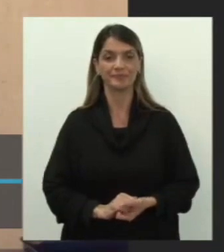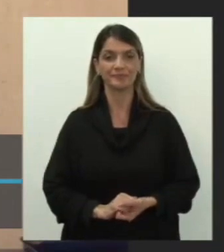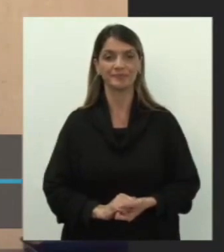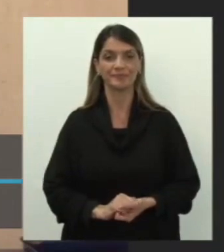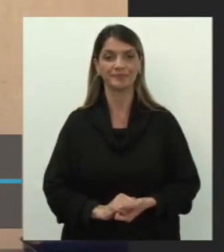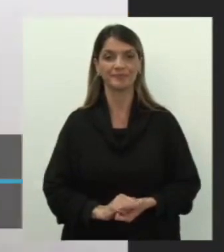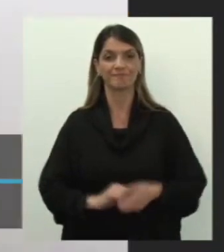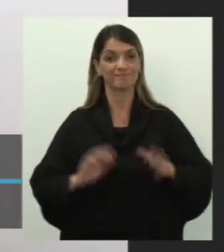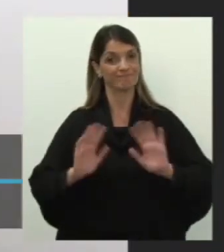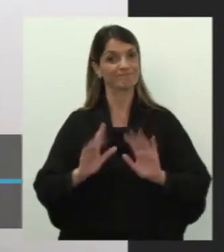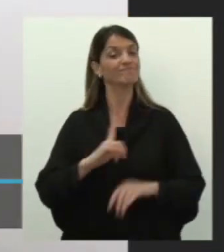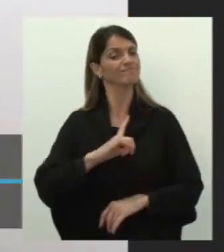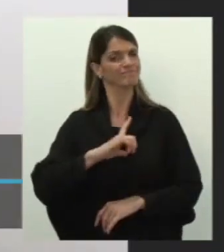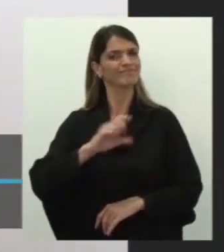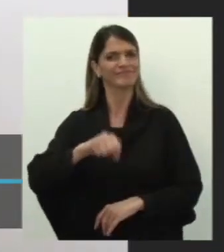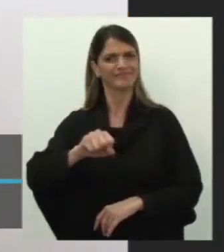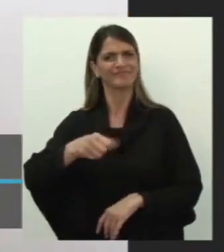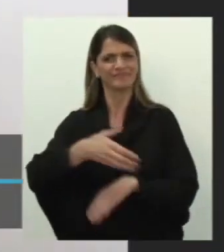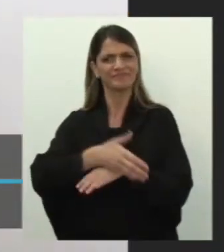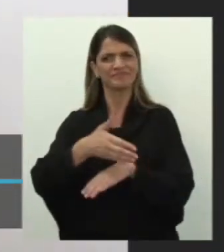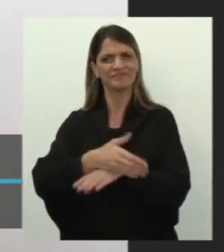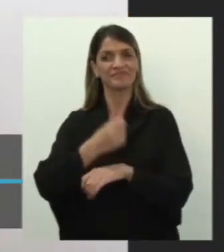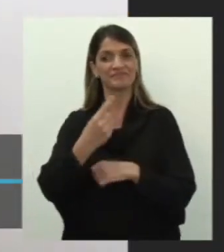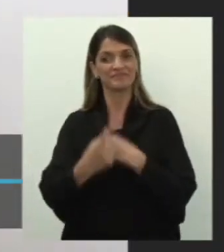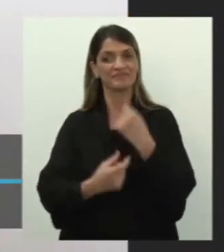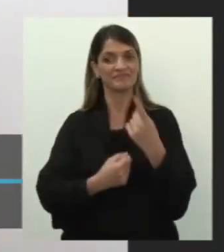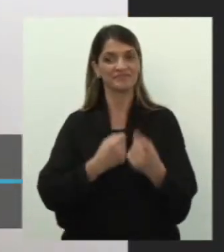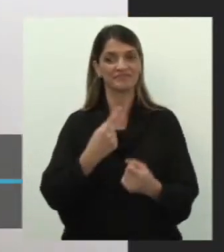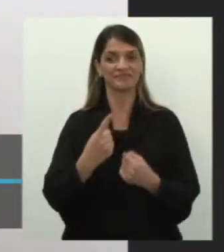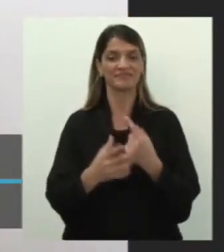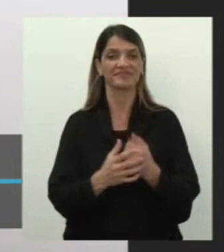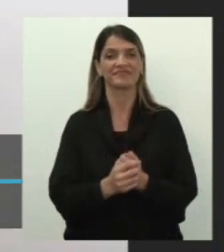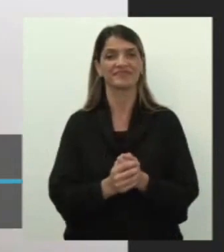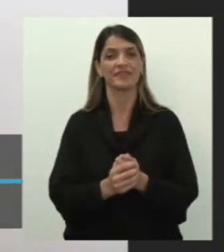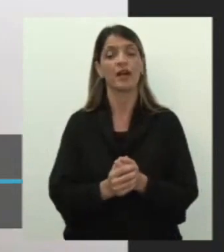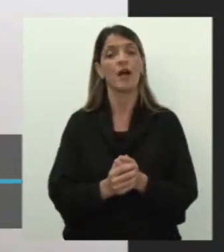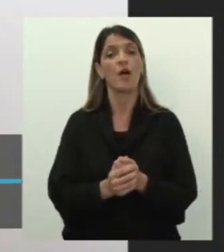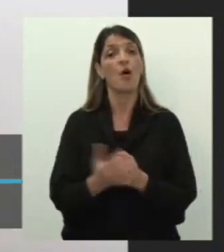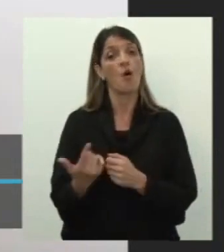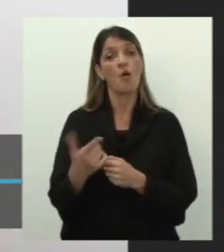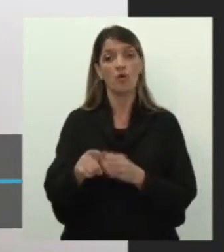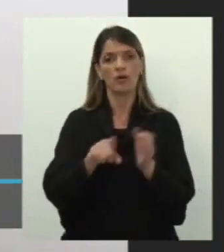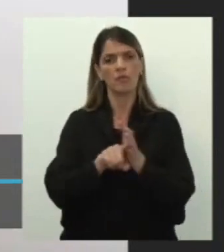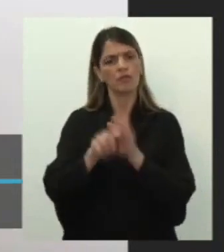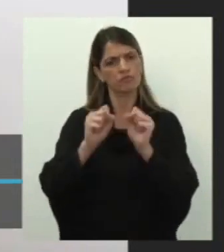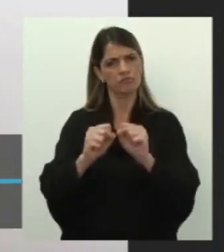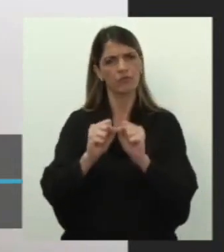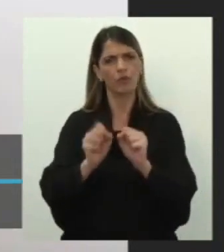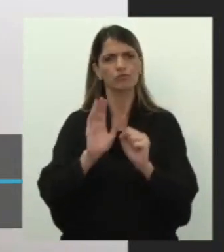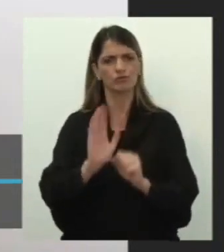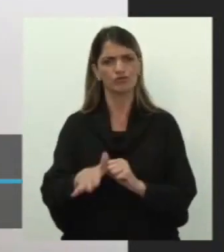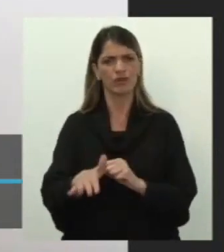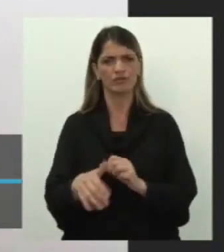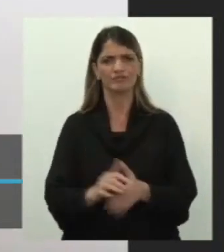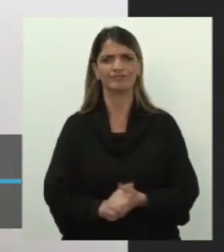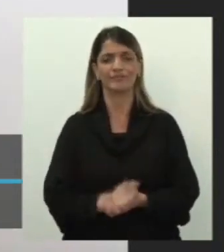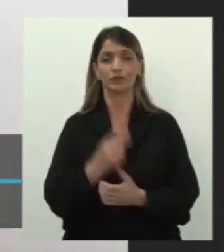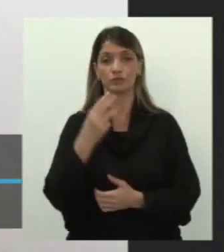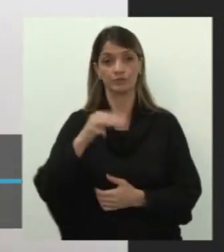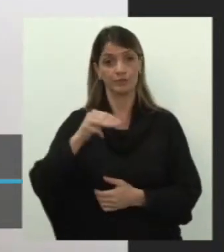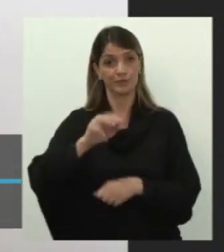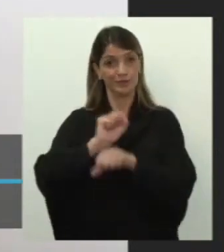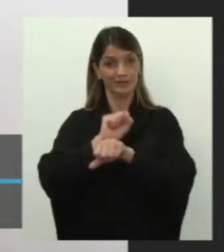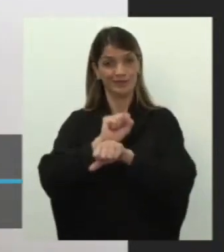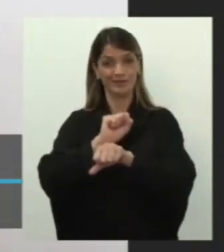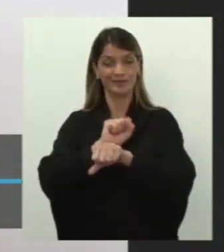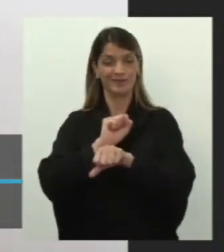Oi, Tati, a gente teve algumas participações, mas pode liberar outra pergunta. Vamos deixá-los conversar mais 2